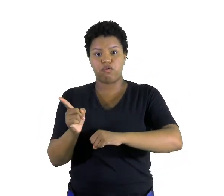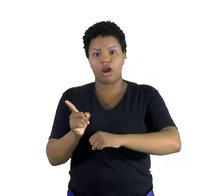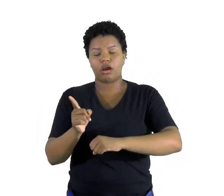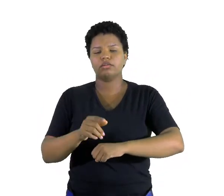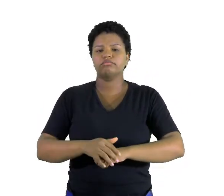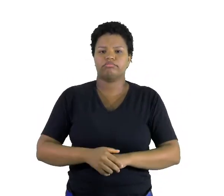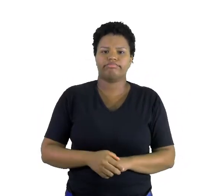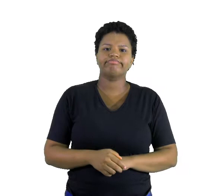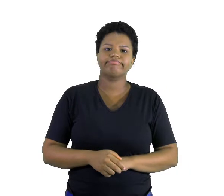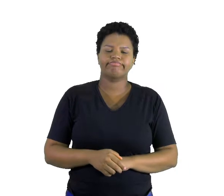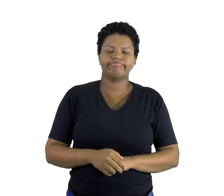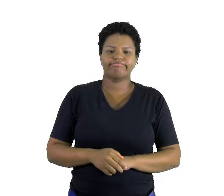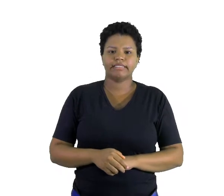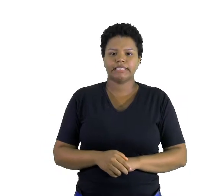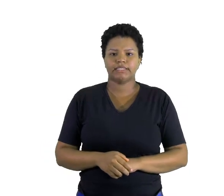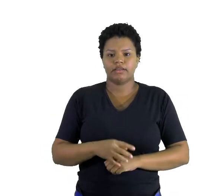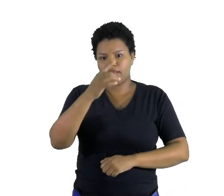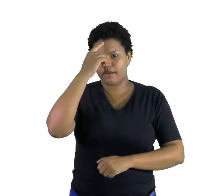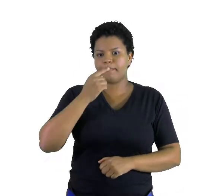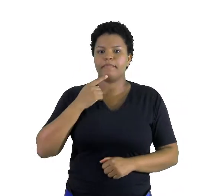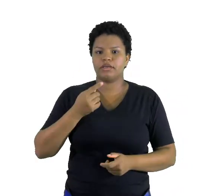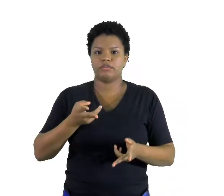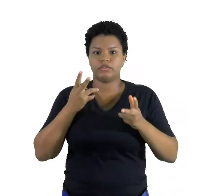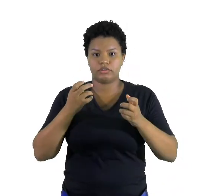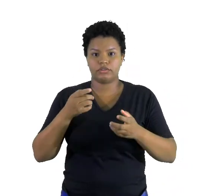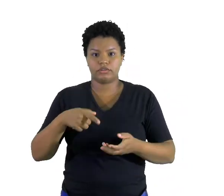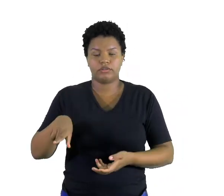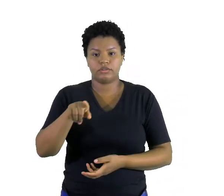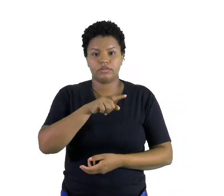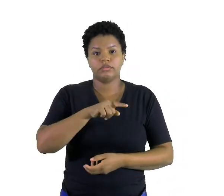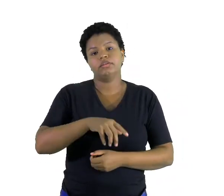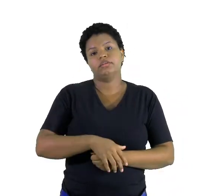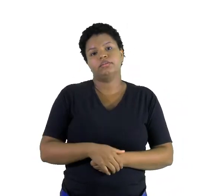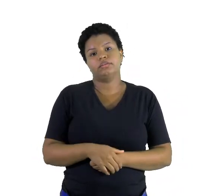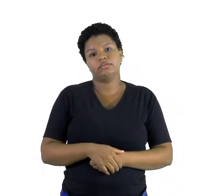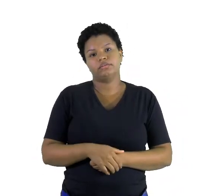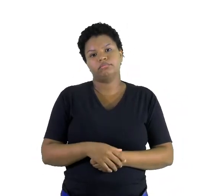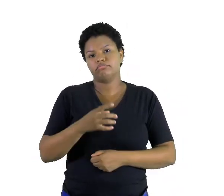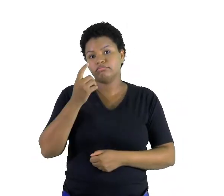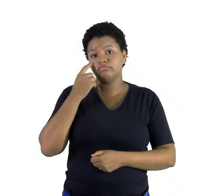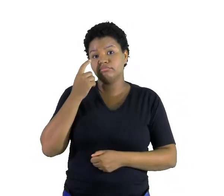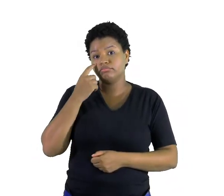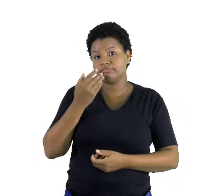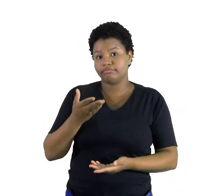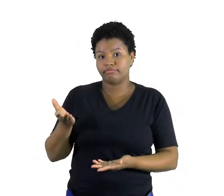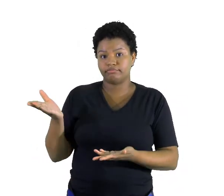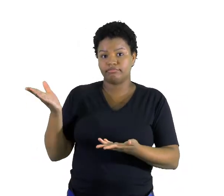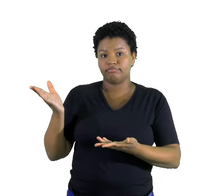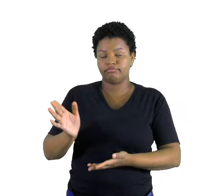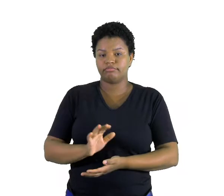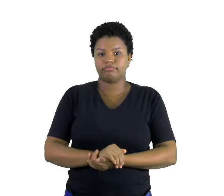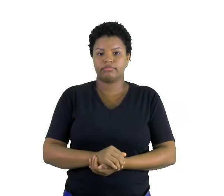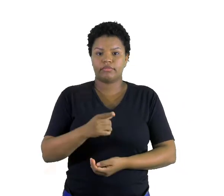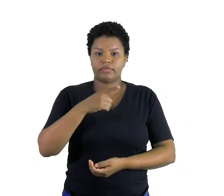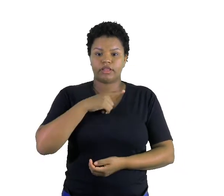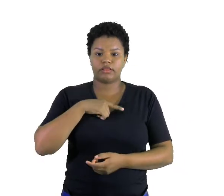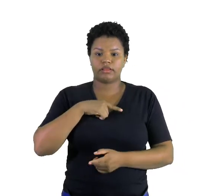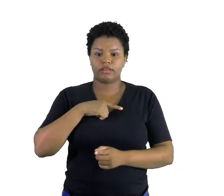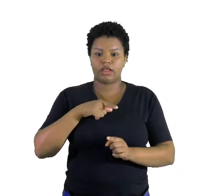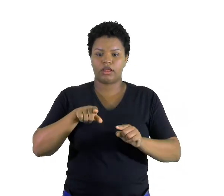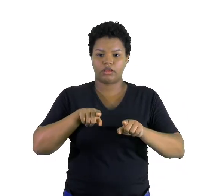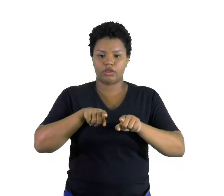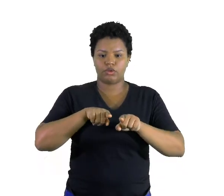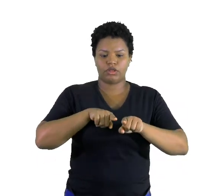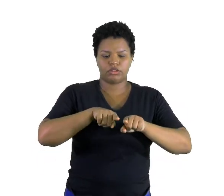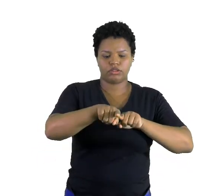tá? Então, a imagem que vocês estão vendo aí agora, vamos dar uma olhadinha na imagem aí. A gente tem uma seta, né,